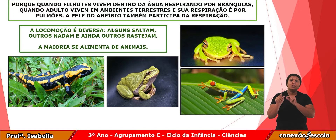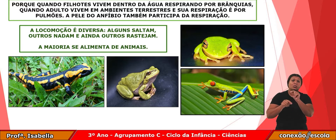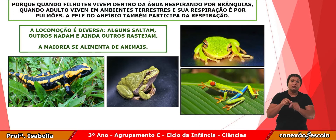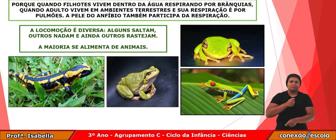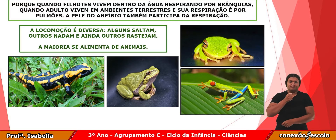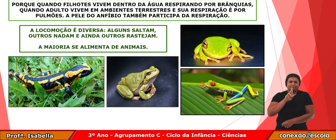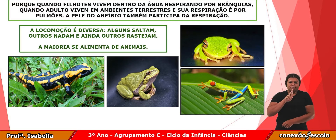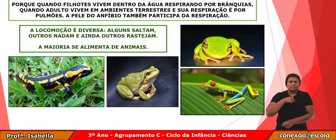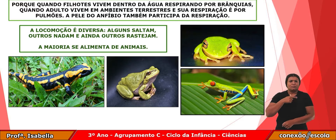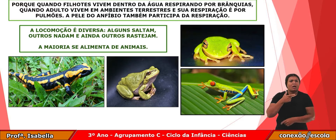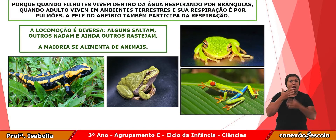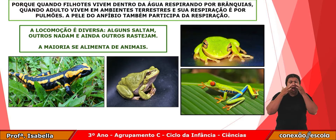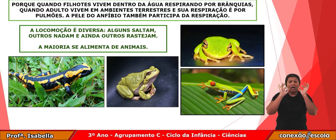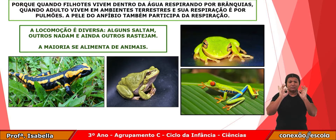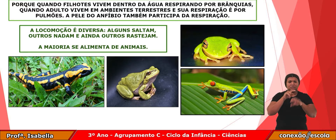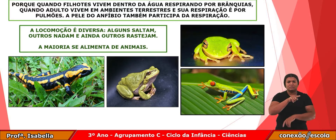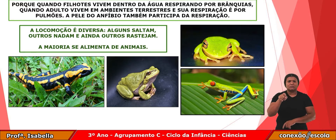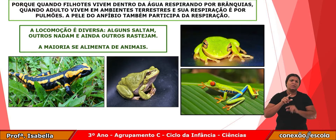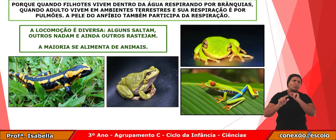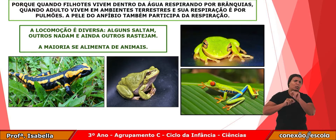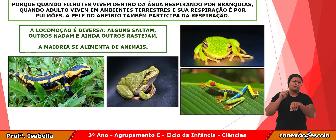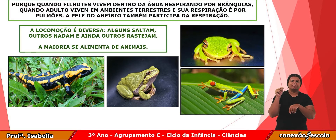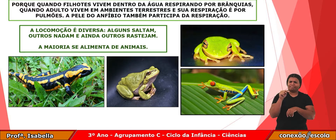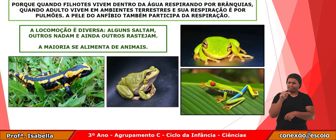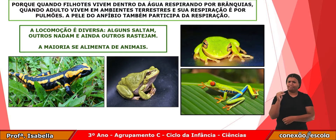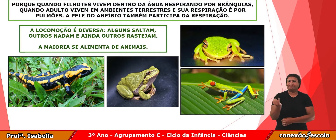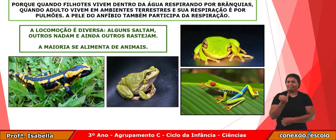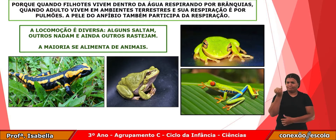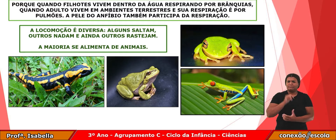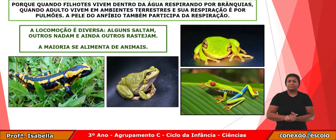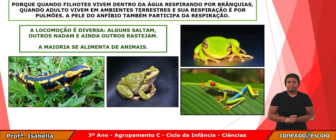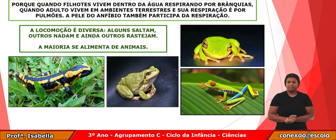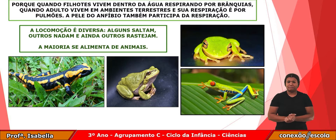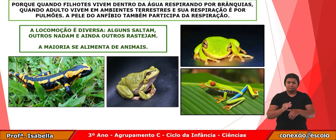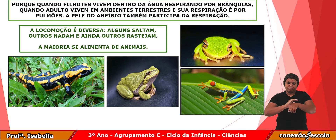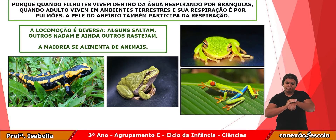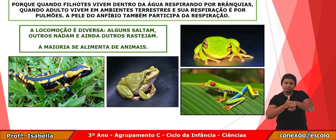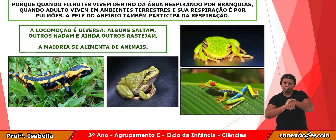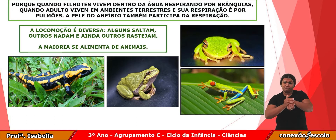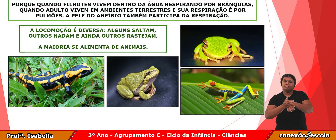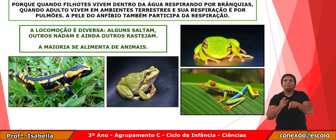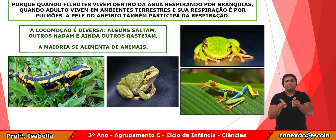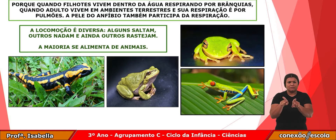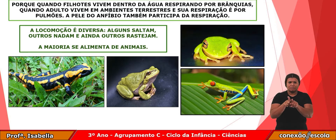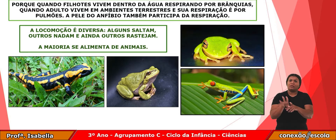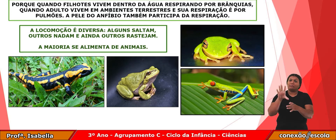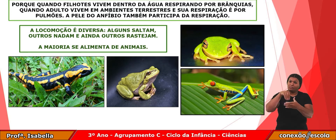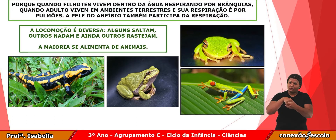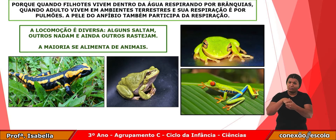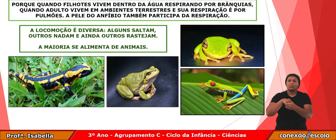de vocês para esse ponto. A pele do anfíbio também participa